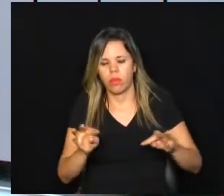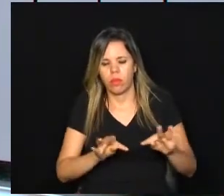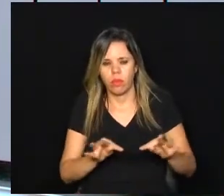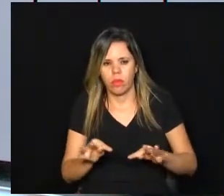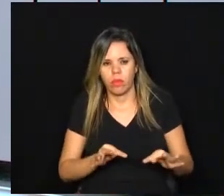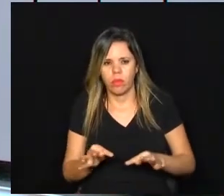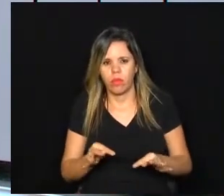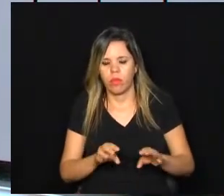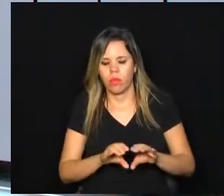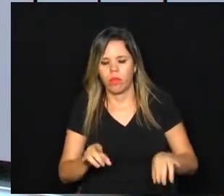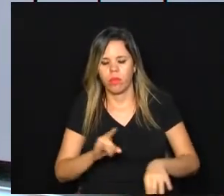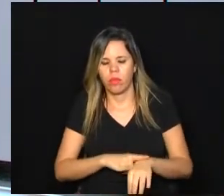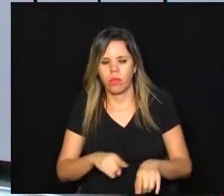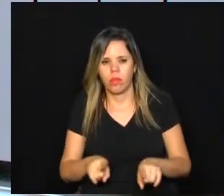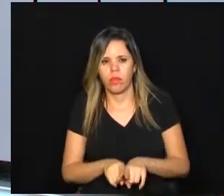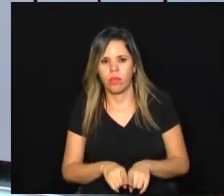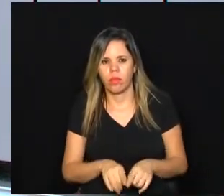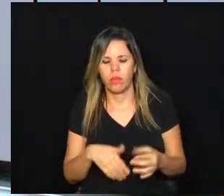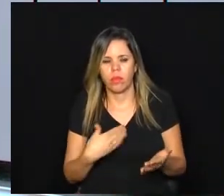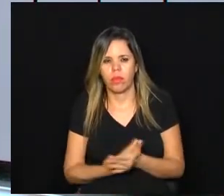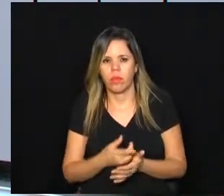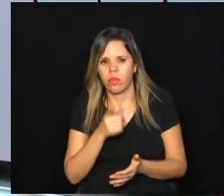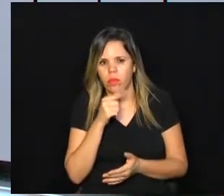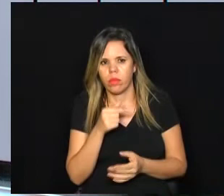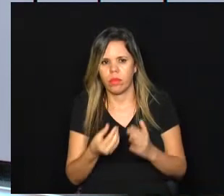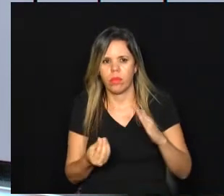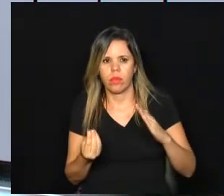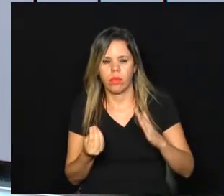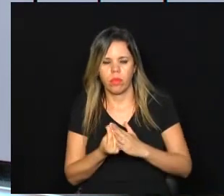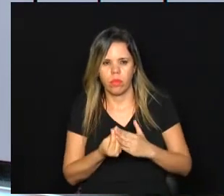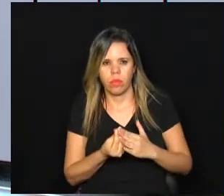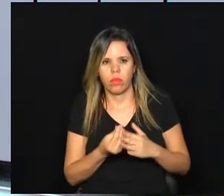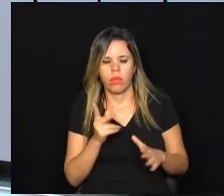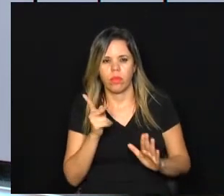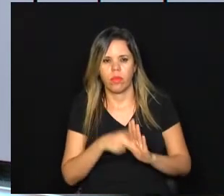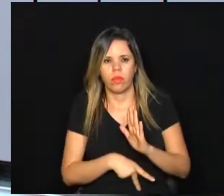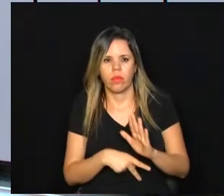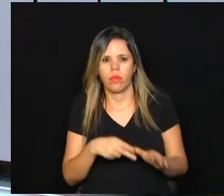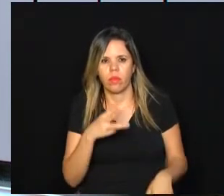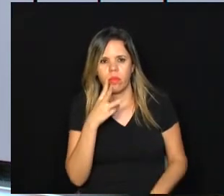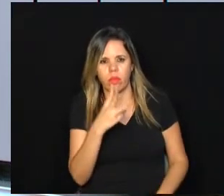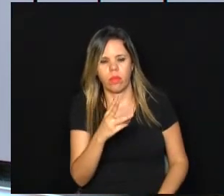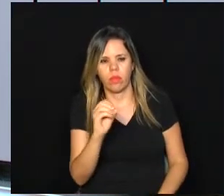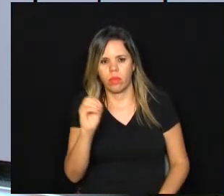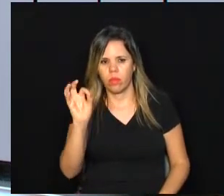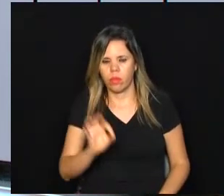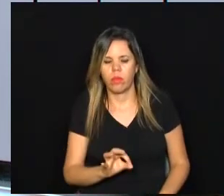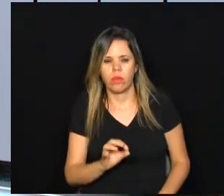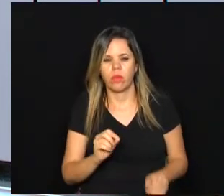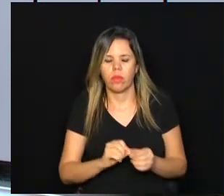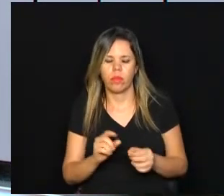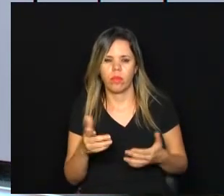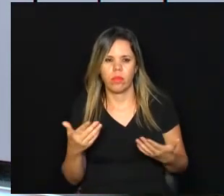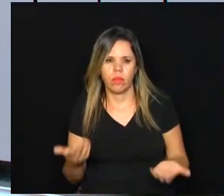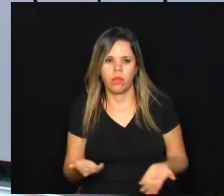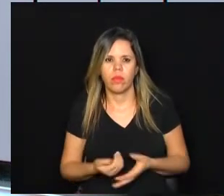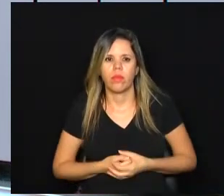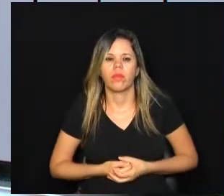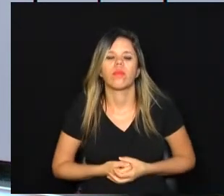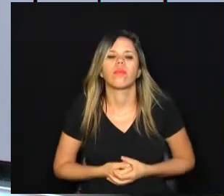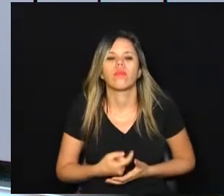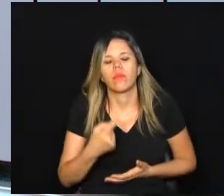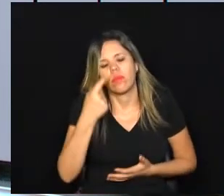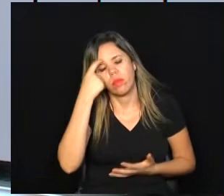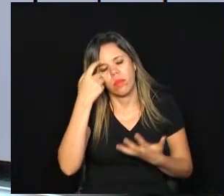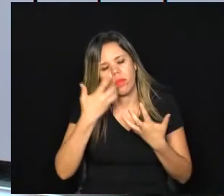e até de rede de água, né? E a Sanasa está com esse projeto 300% para fazer isso. E pensar